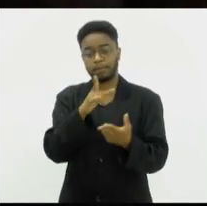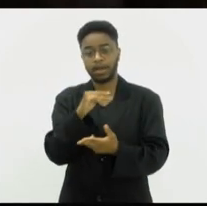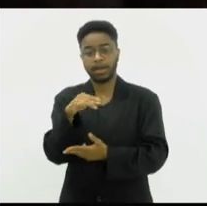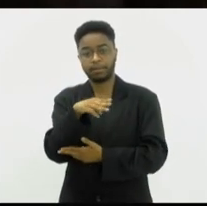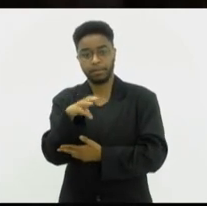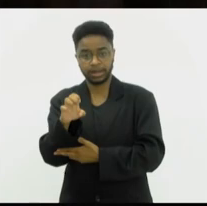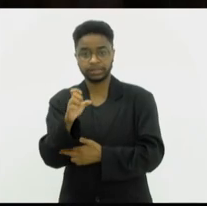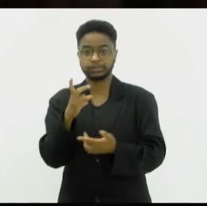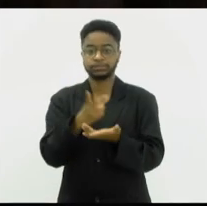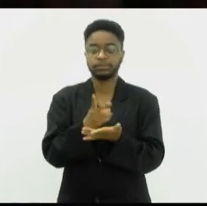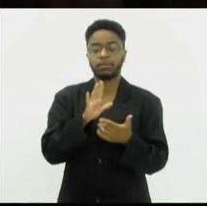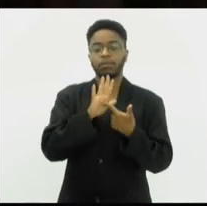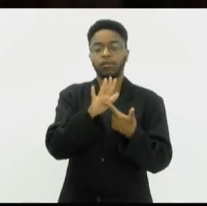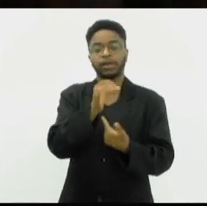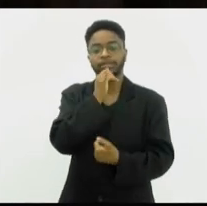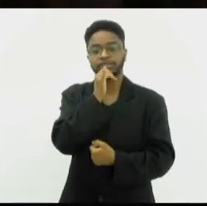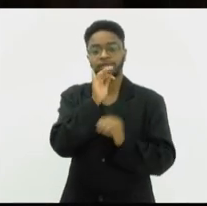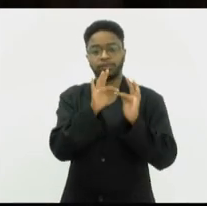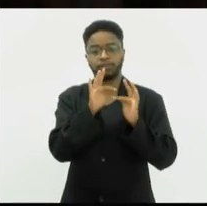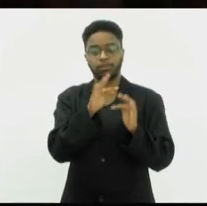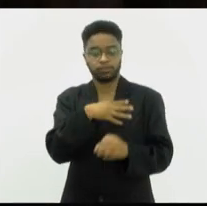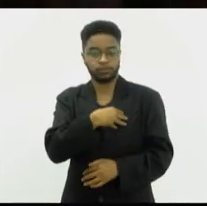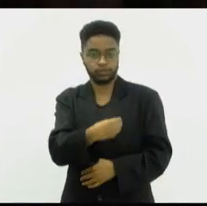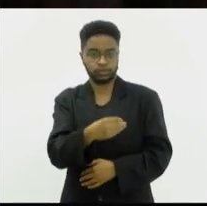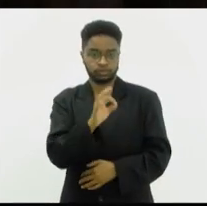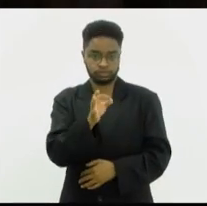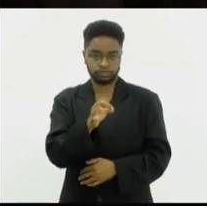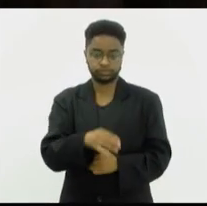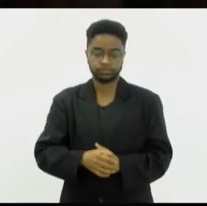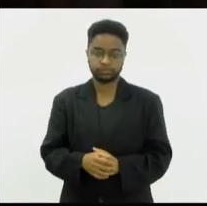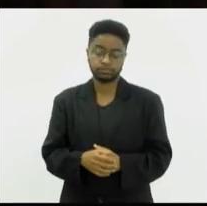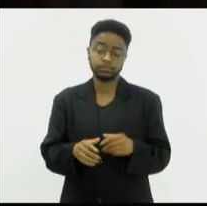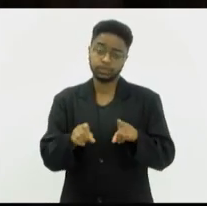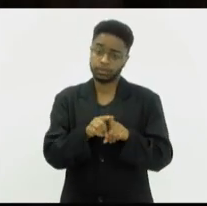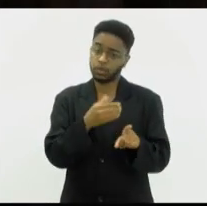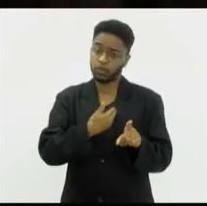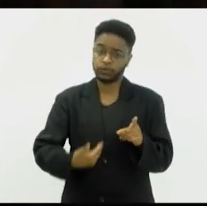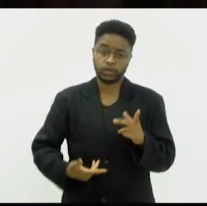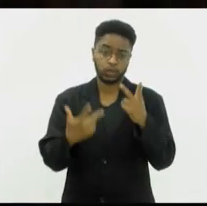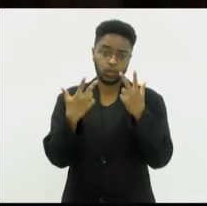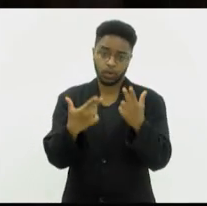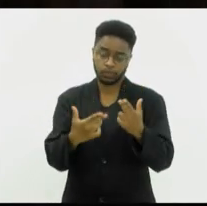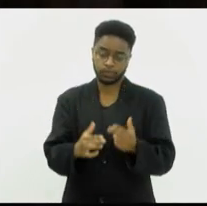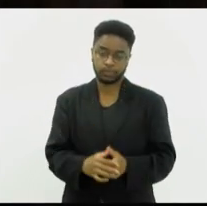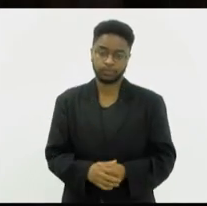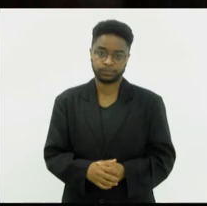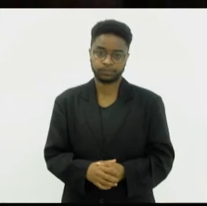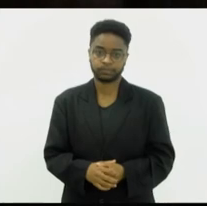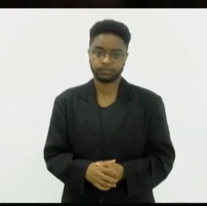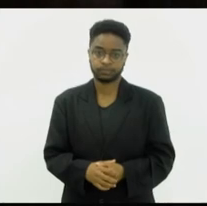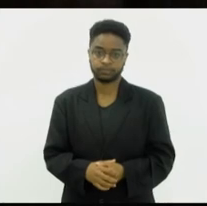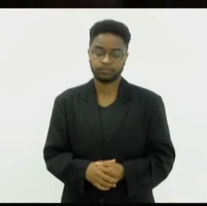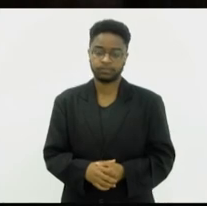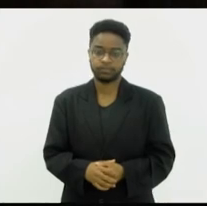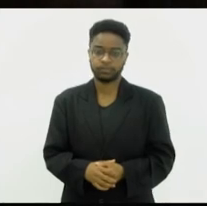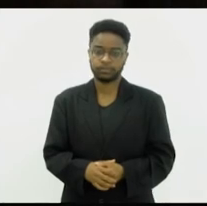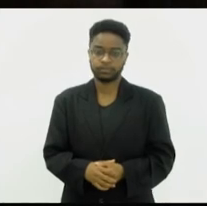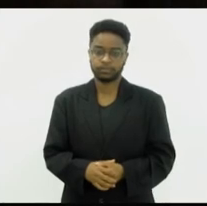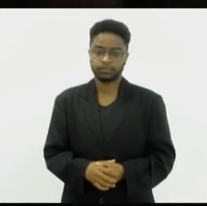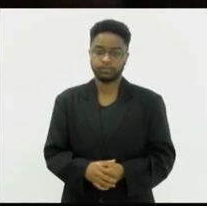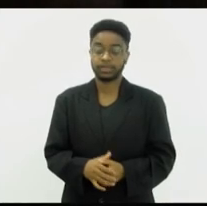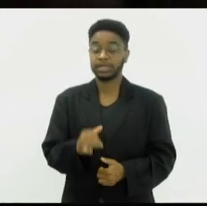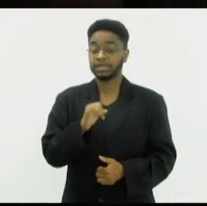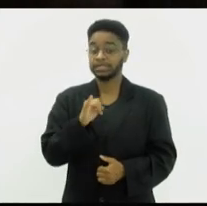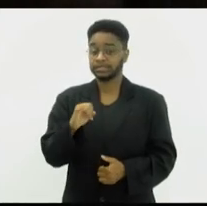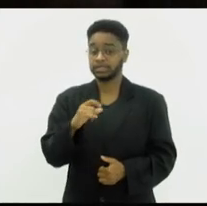servem de exemplo, o que eles fazem serve de exemplo para os filhos. O governo é a mesma coisa. Se você tem os seus